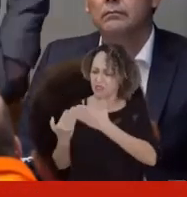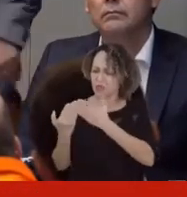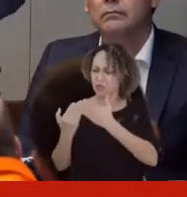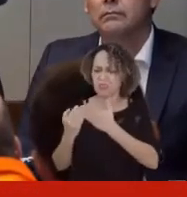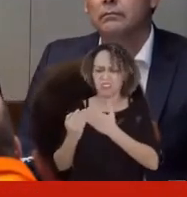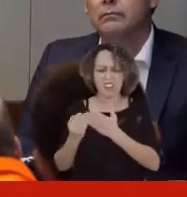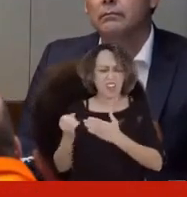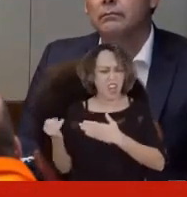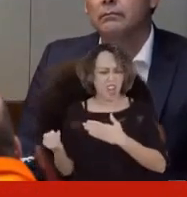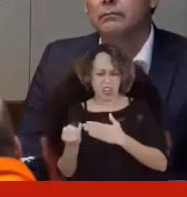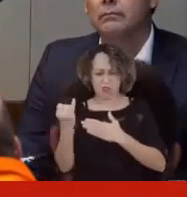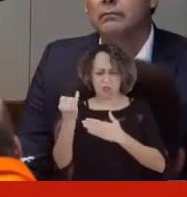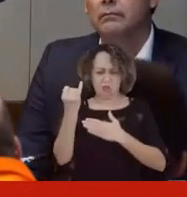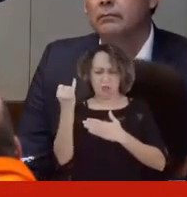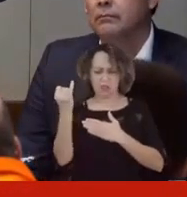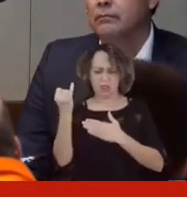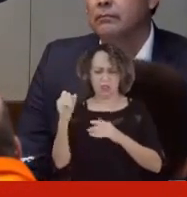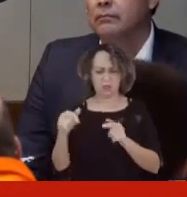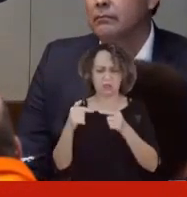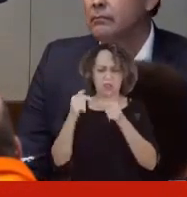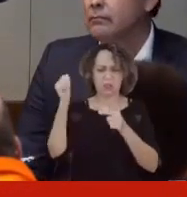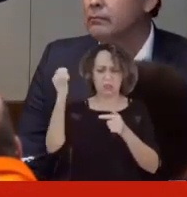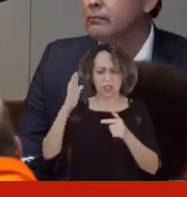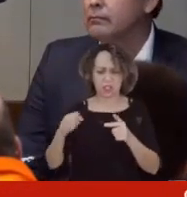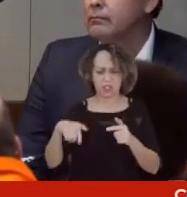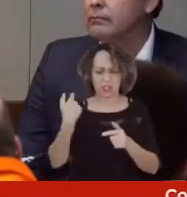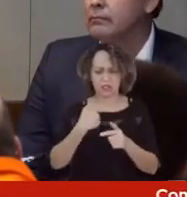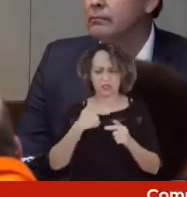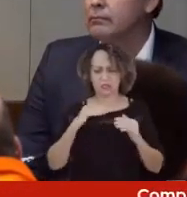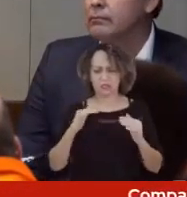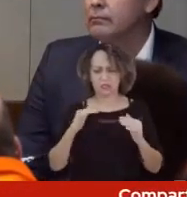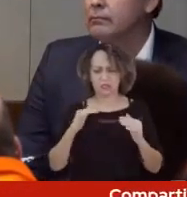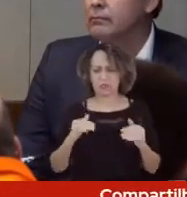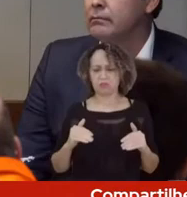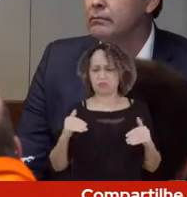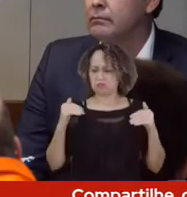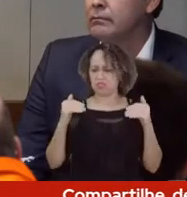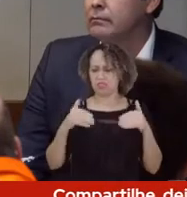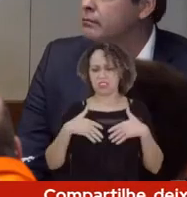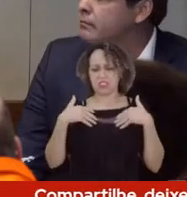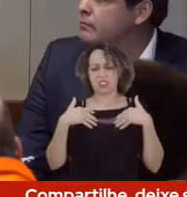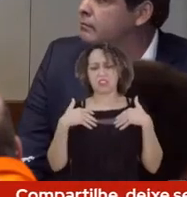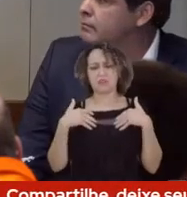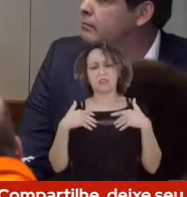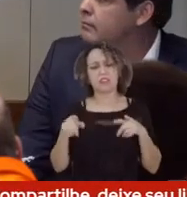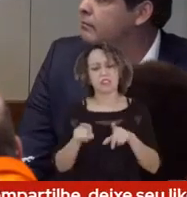nossa autoestima e para a soberania. Então, vocês estão de parabéns. E quero aqui dizer que o Zé Maria